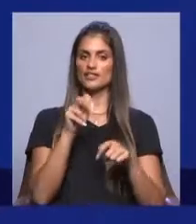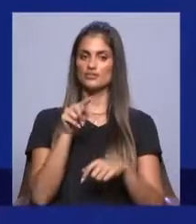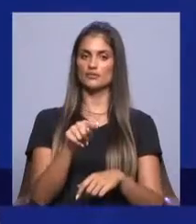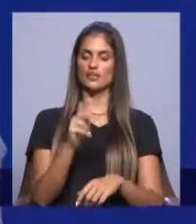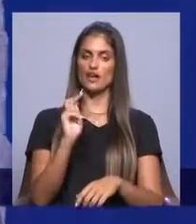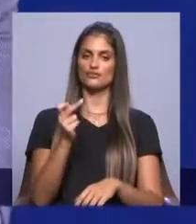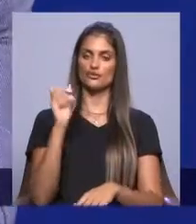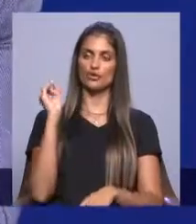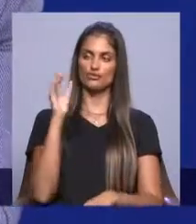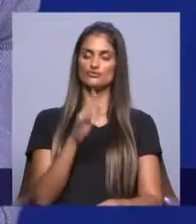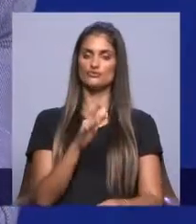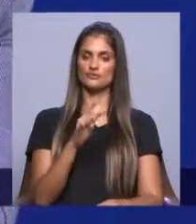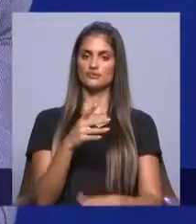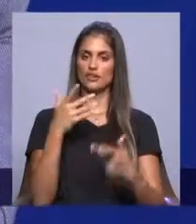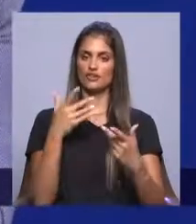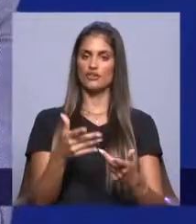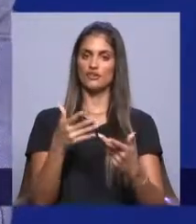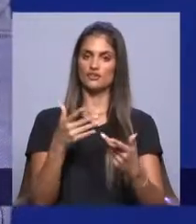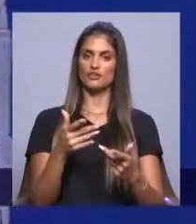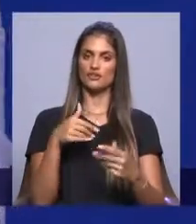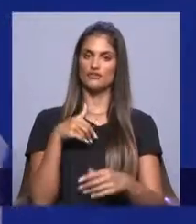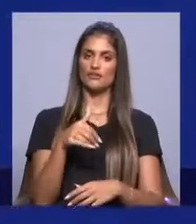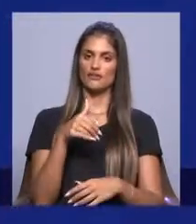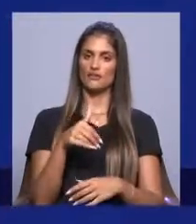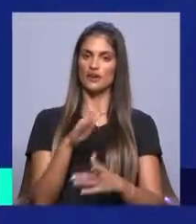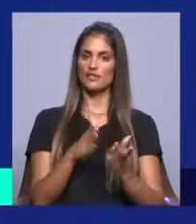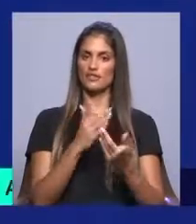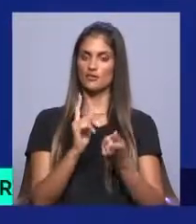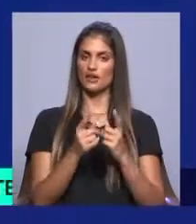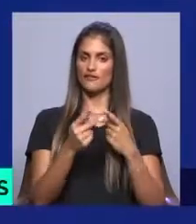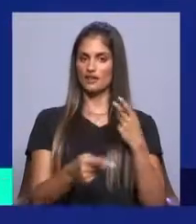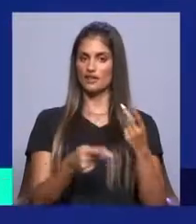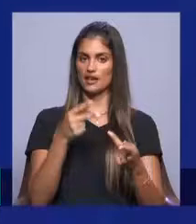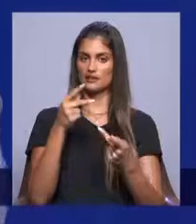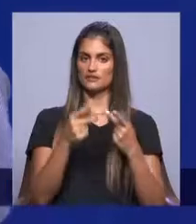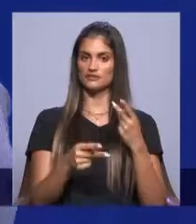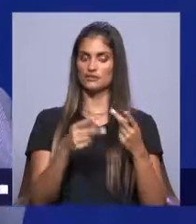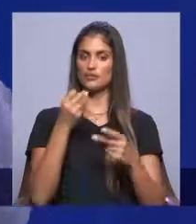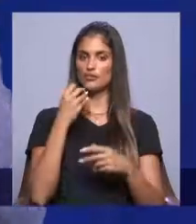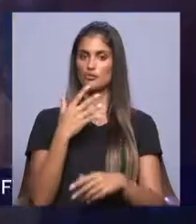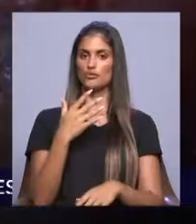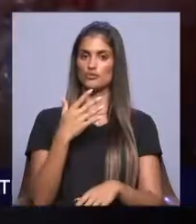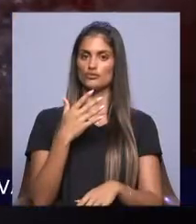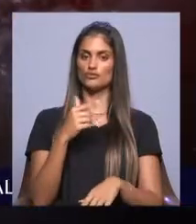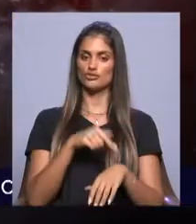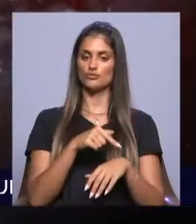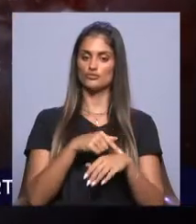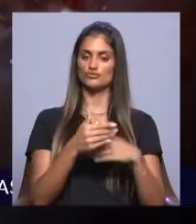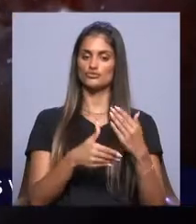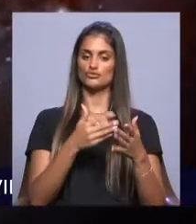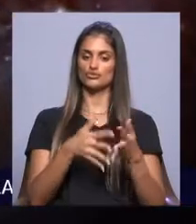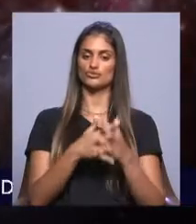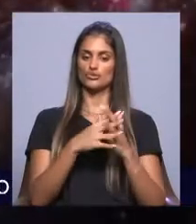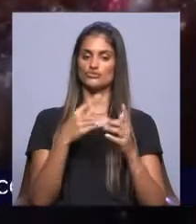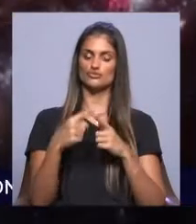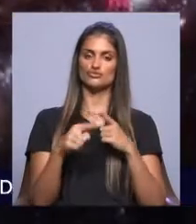anos-luz, e agora esta galáxia vai servir para avaliar precisamente como é que, ao longo do tempo, as várias estruturas da